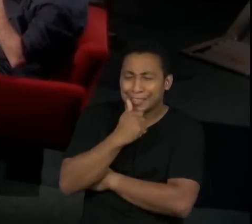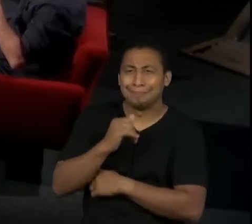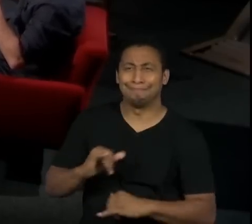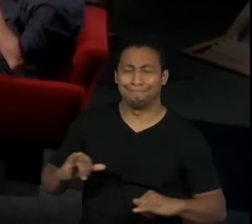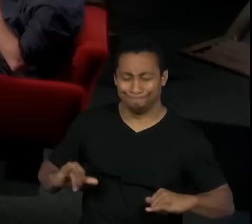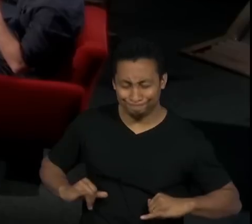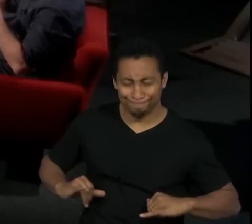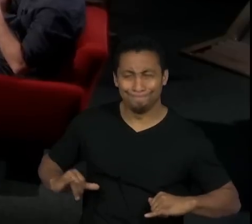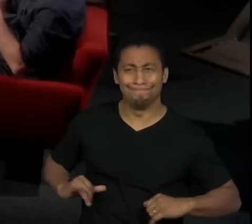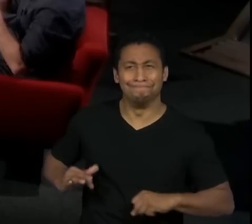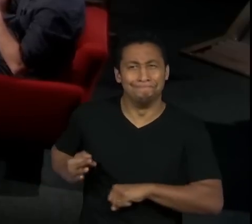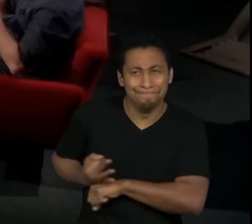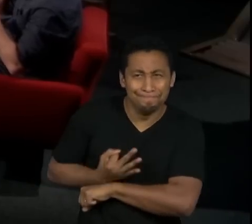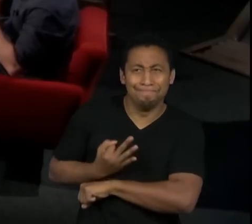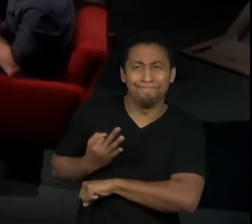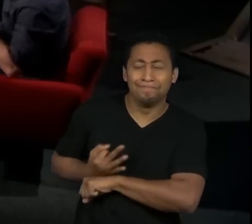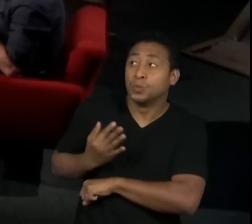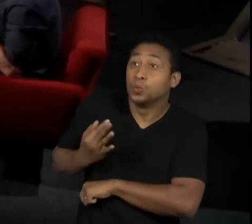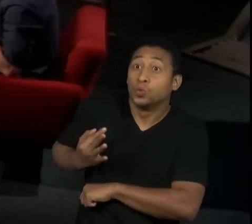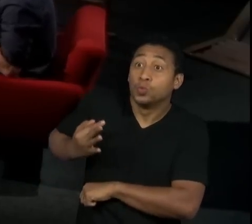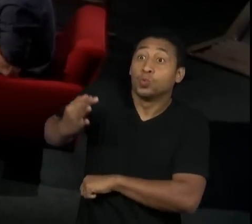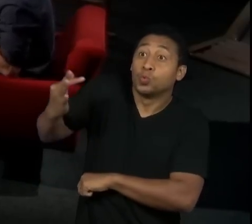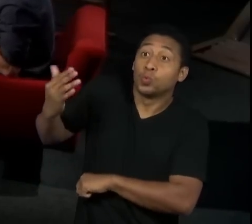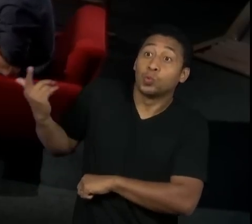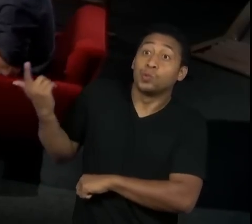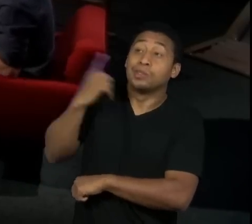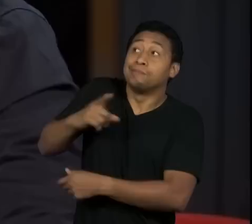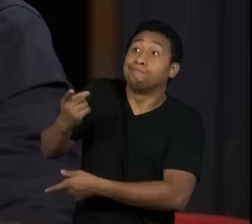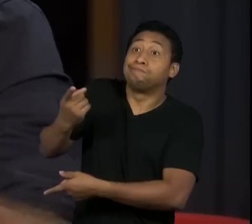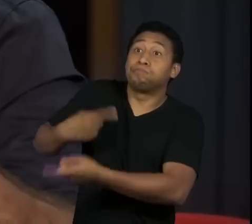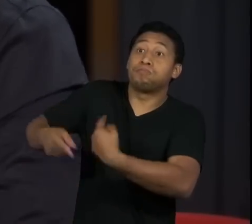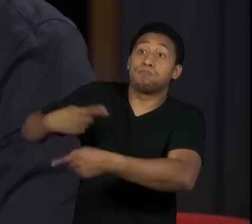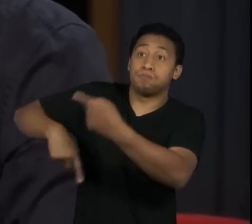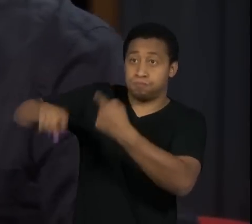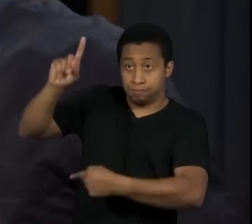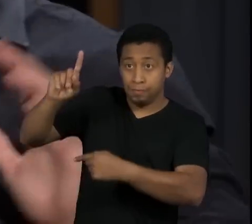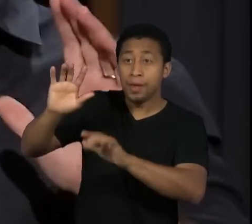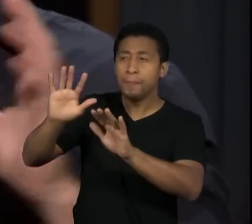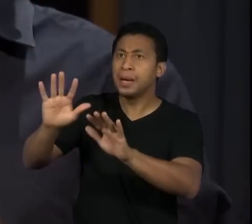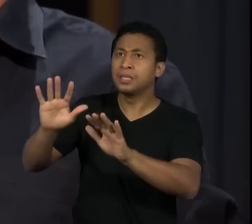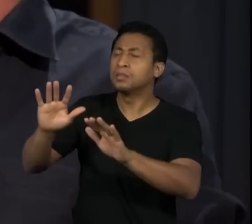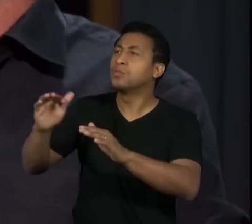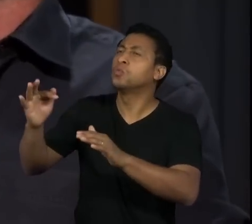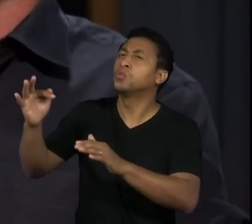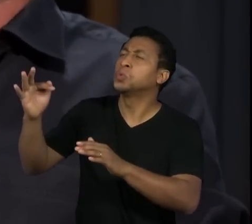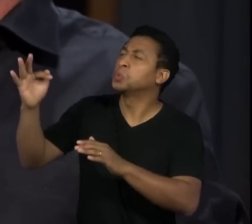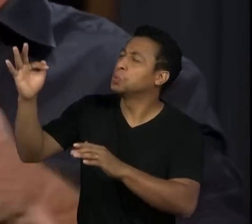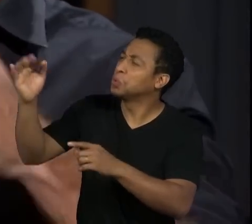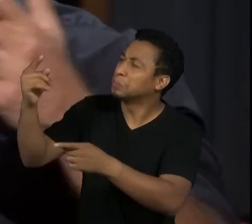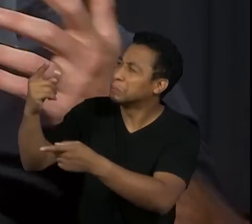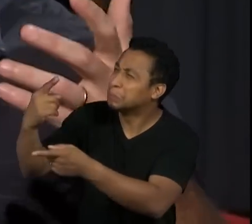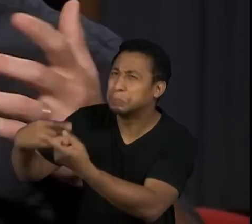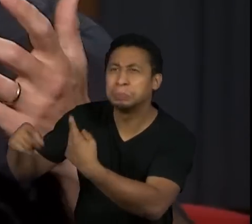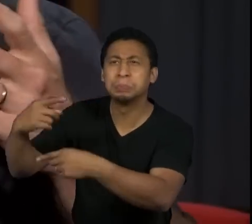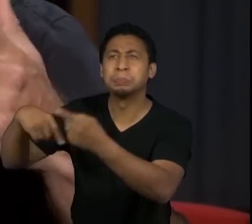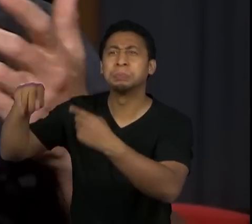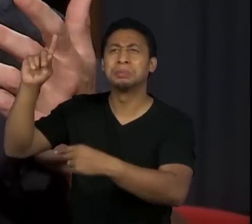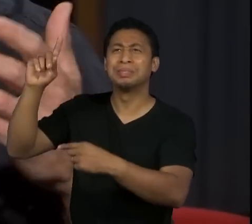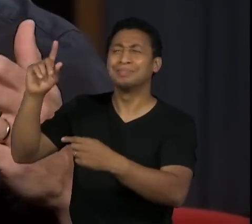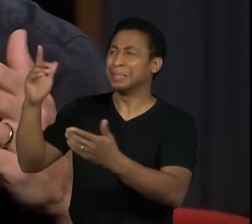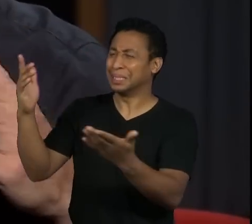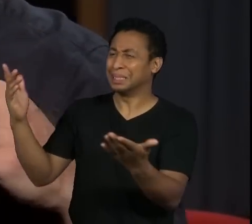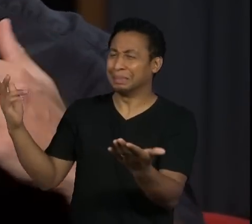que está por vir chega, não chega para todo mundo. Não era. Às vezes as pessoas chegam e falam assim, não, porque eu acho que é o seguinte, ó, a gente tem que fazer um